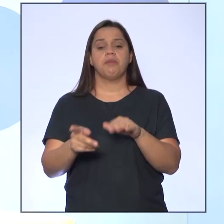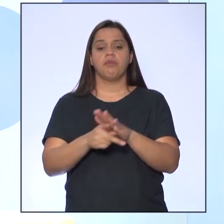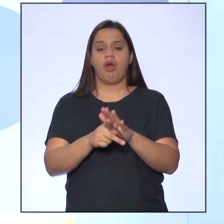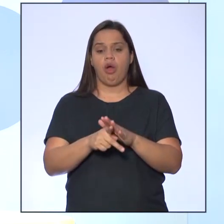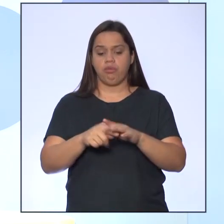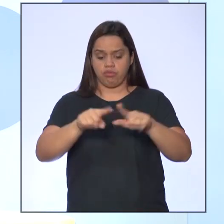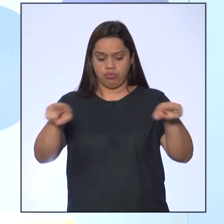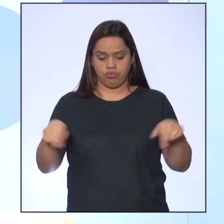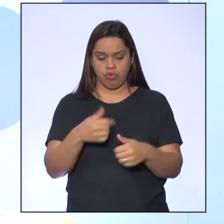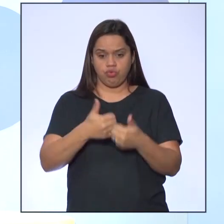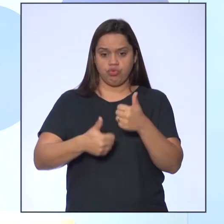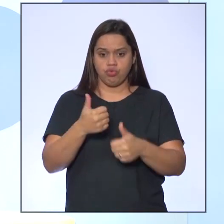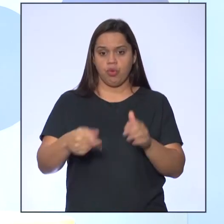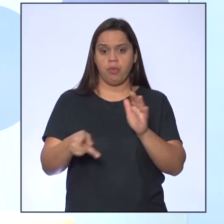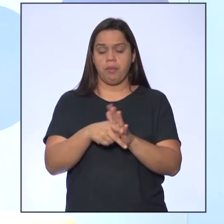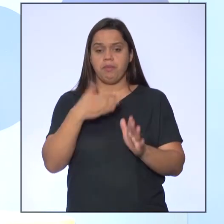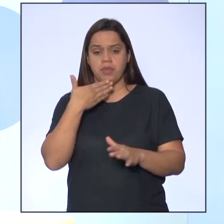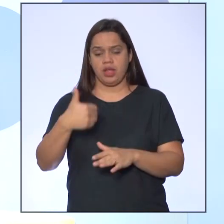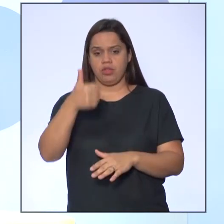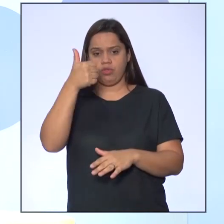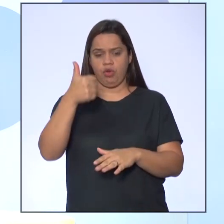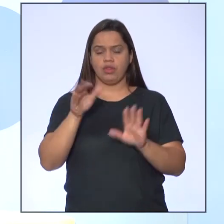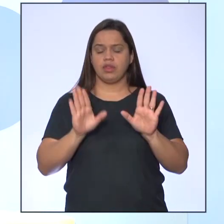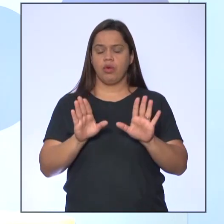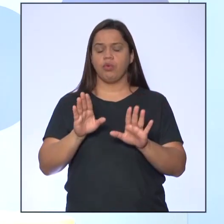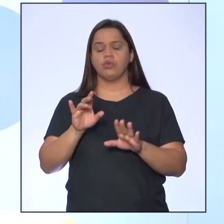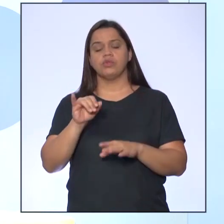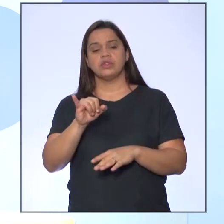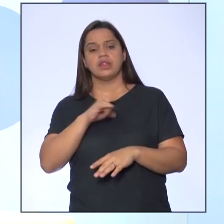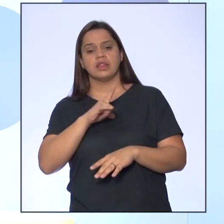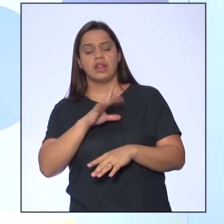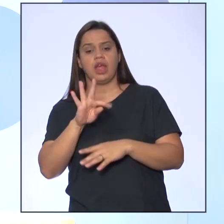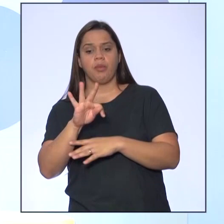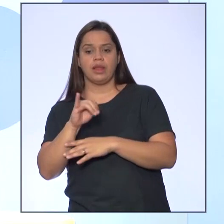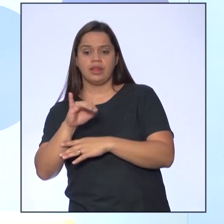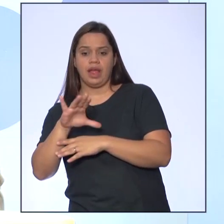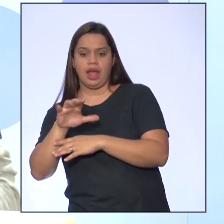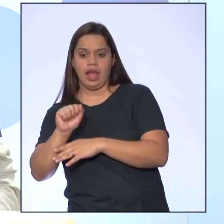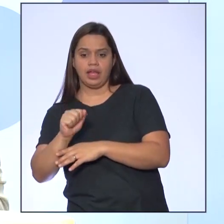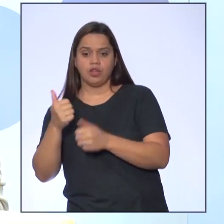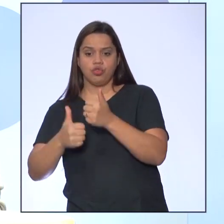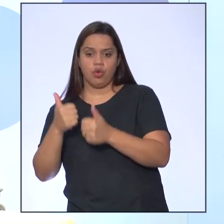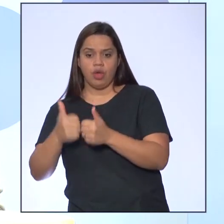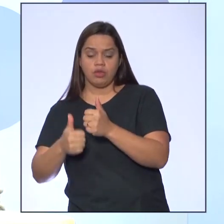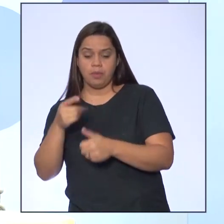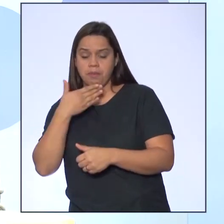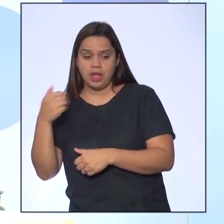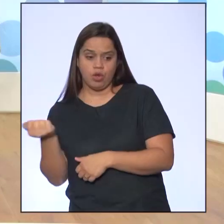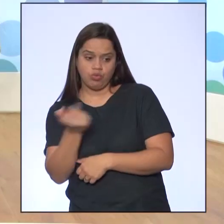que têm uma técnica mais apurada, melhor fica a tática desenvolvida, não é isso?